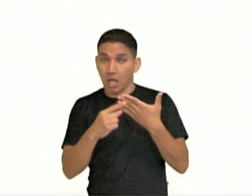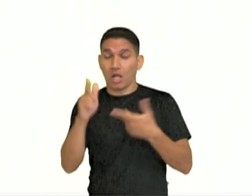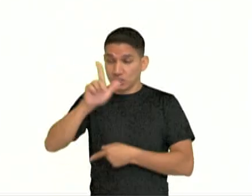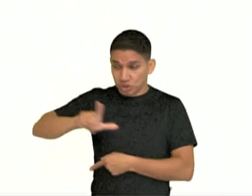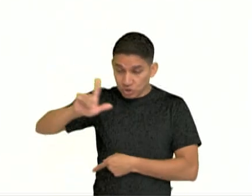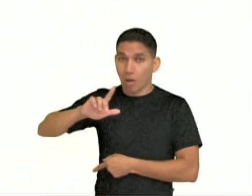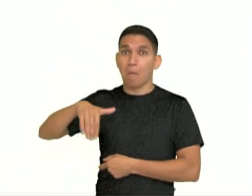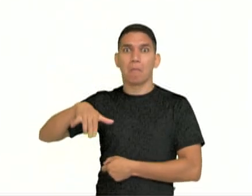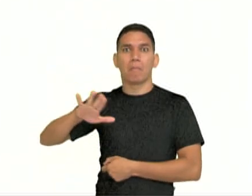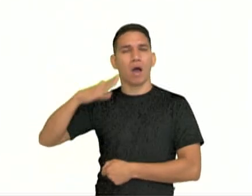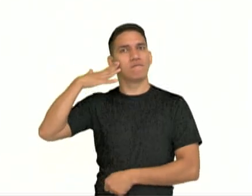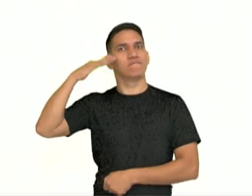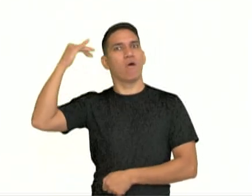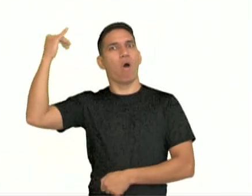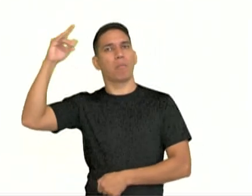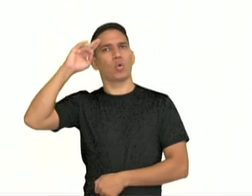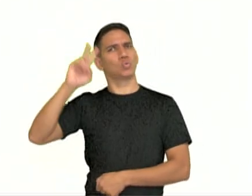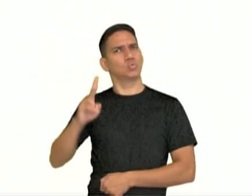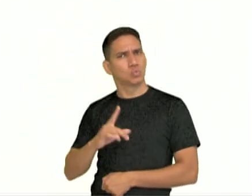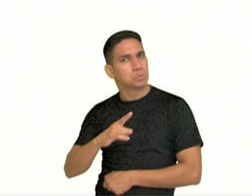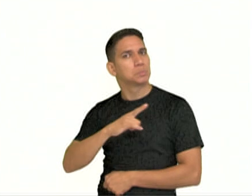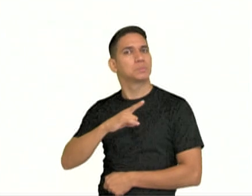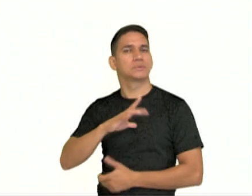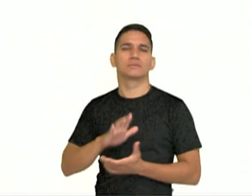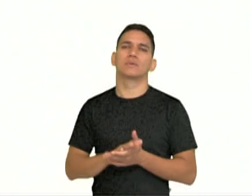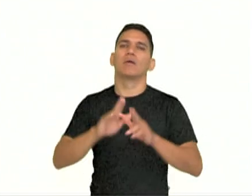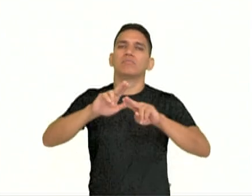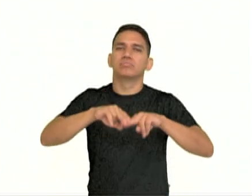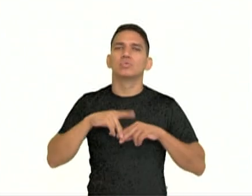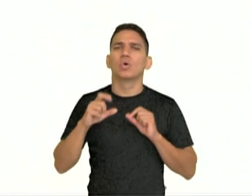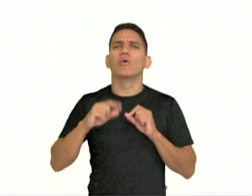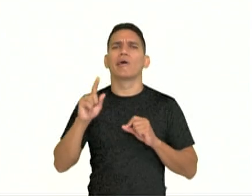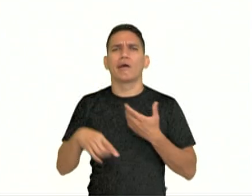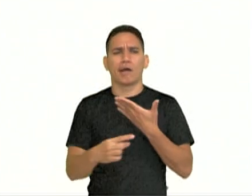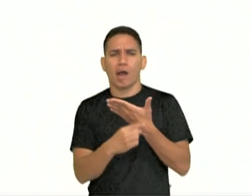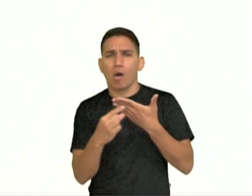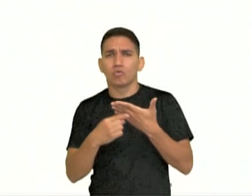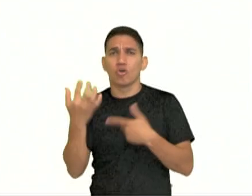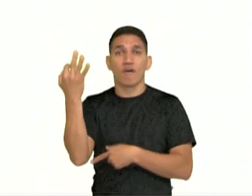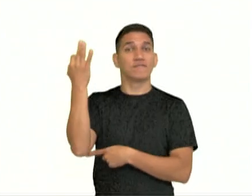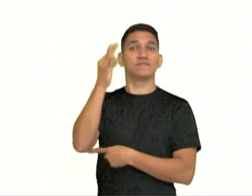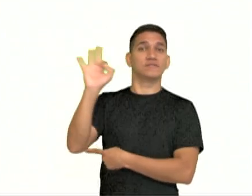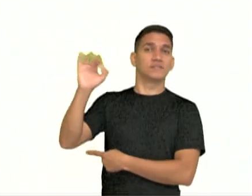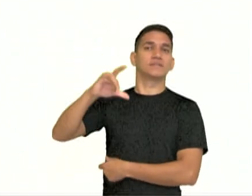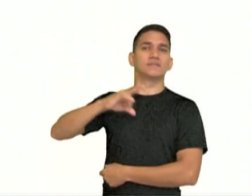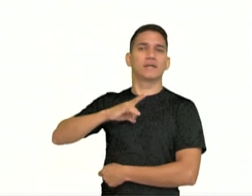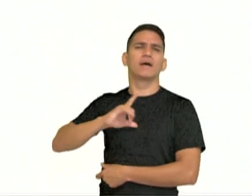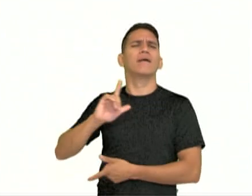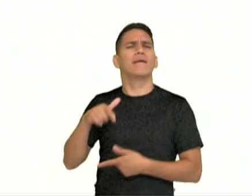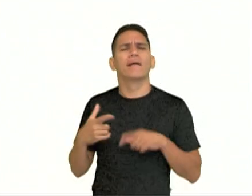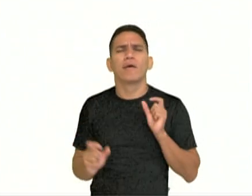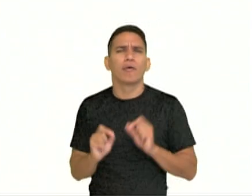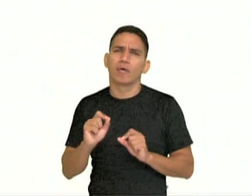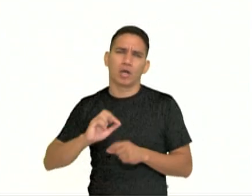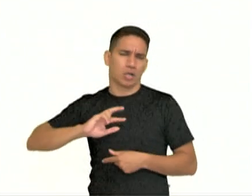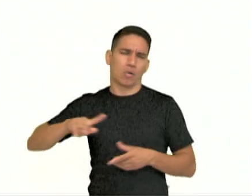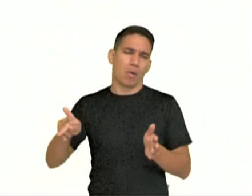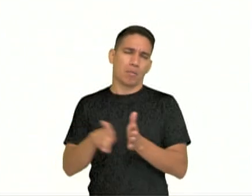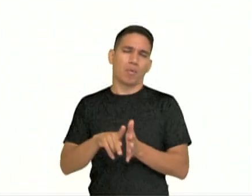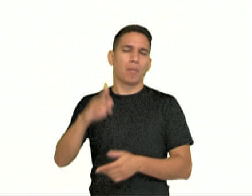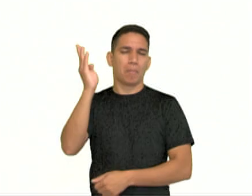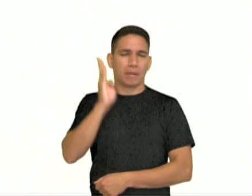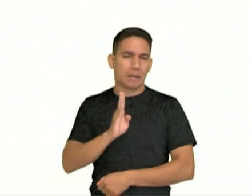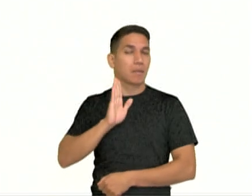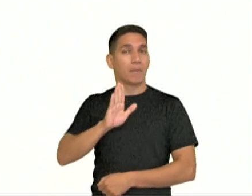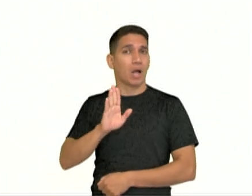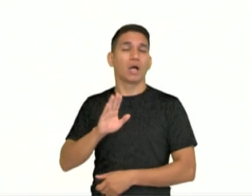história, gente. Olha o que que é isso, né? Então, uma obra de um escritor francês, né? Não é uma obra brasileira, mas como